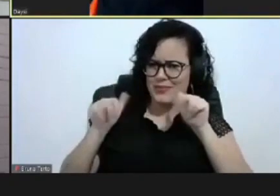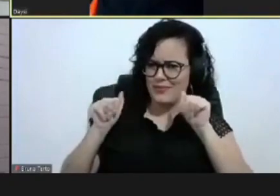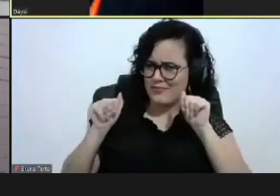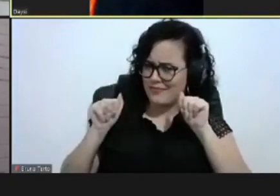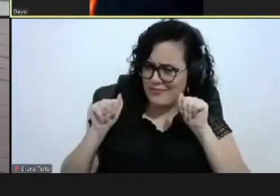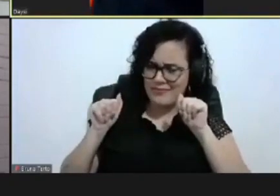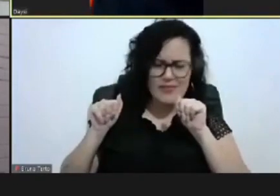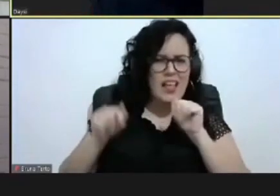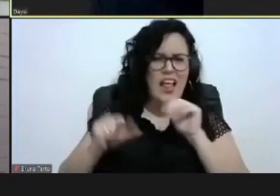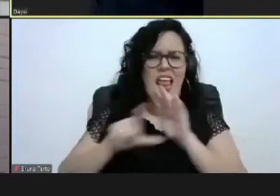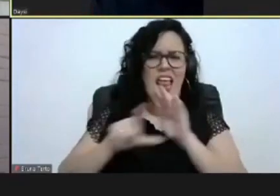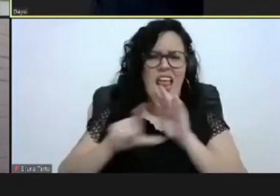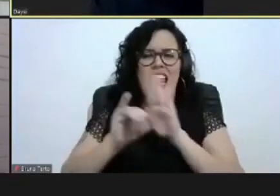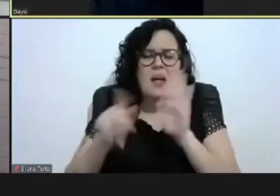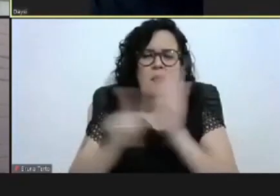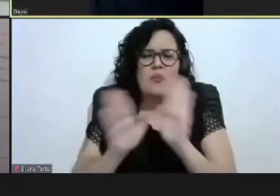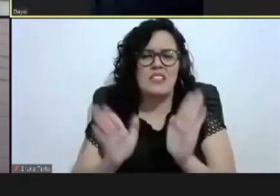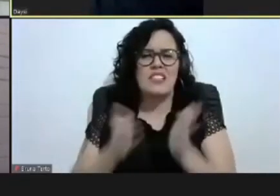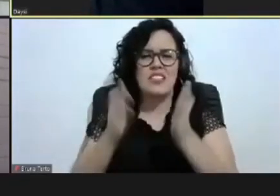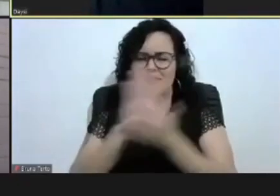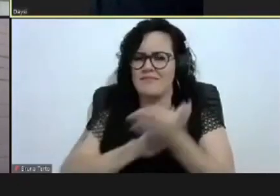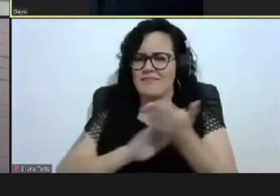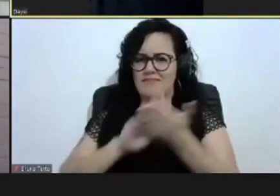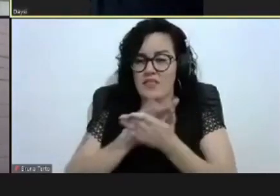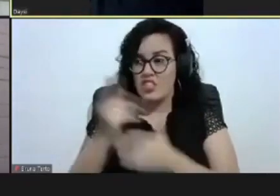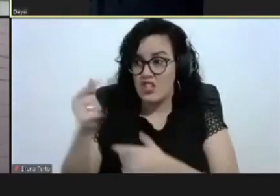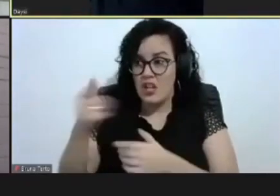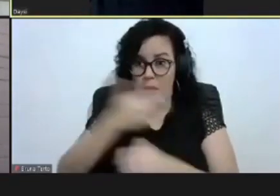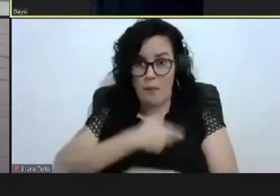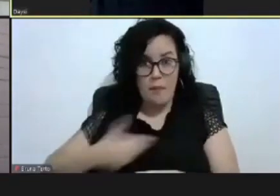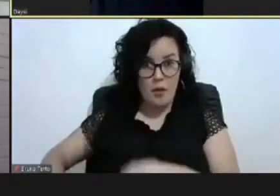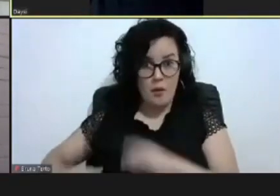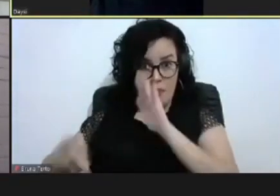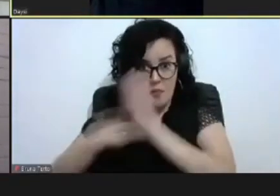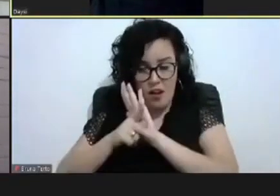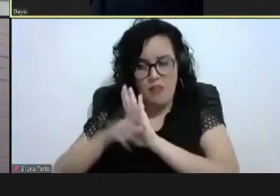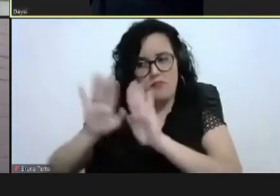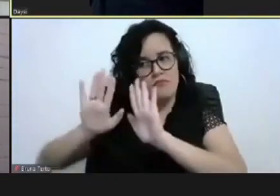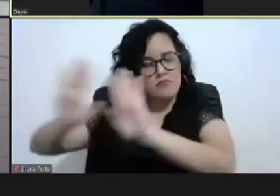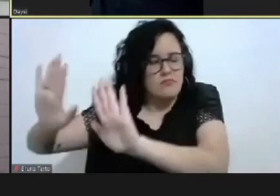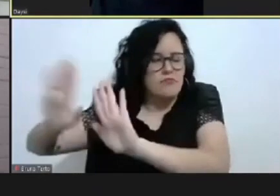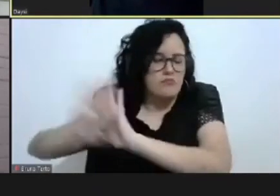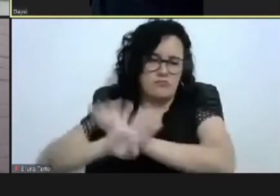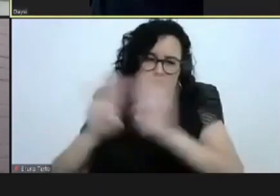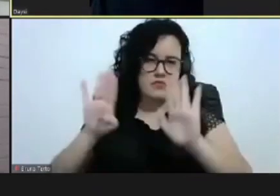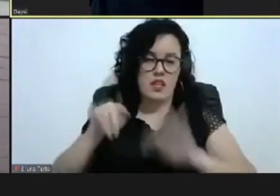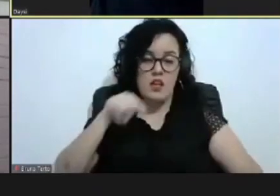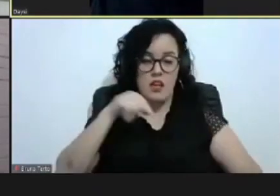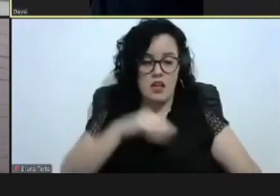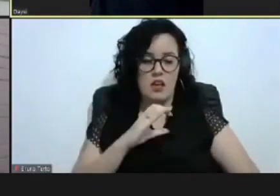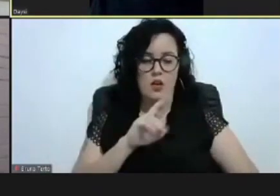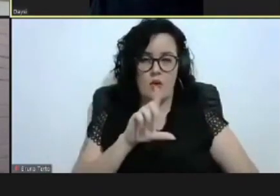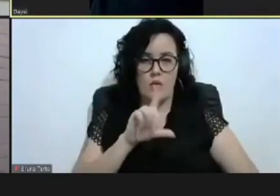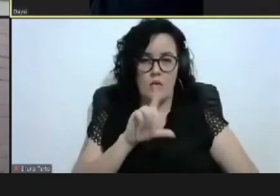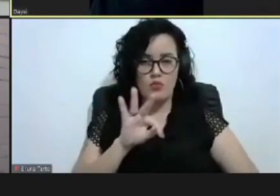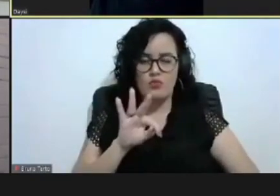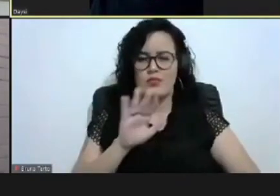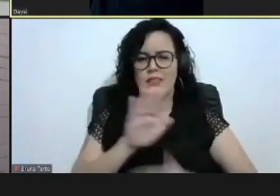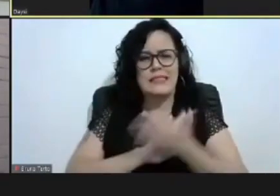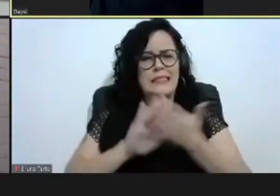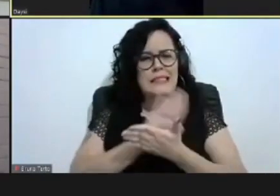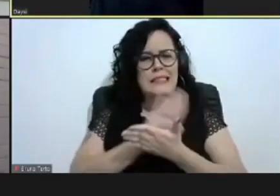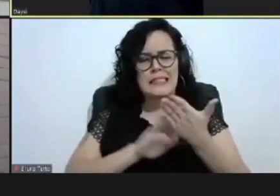incentivo, dinheiro público é sagrado, e um dos orgulhos que eu tenho é que a CUT sobrevive sem um tostão de dinheiro